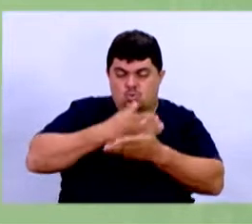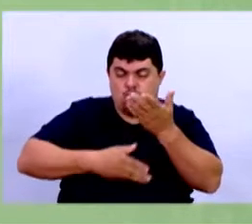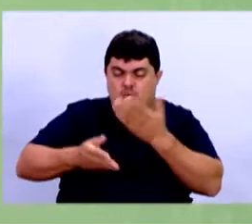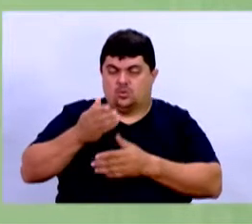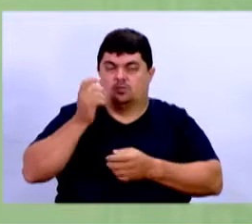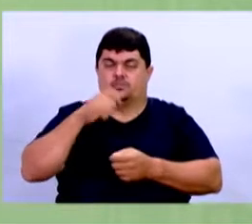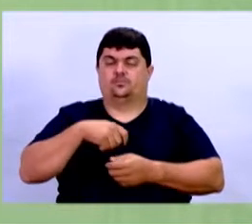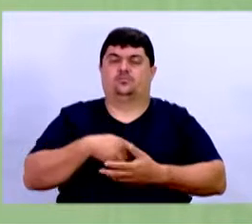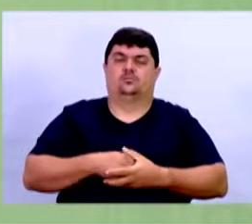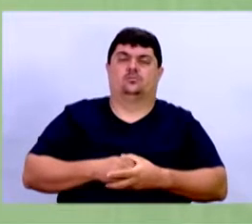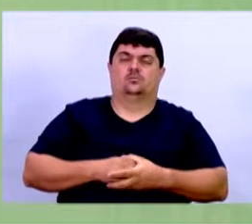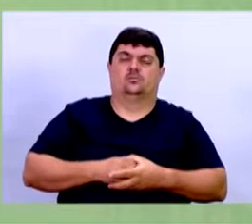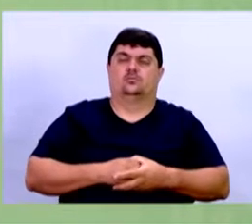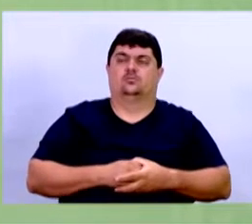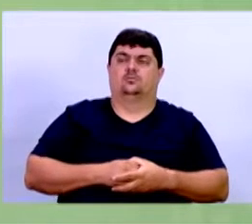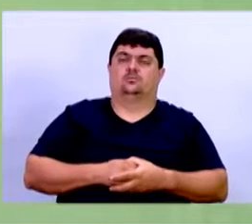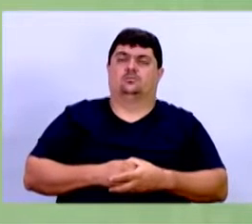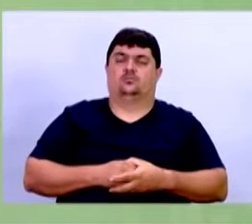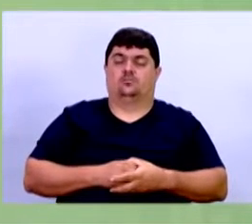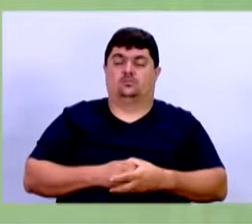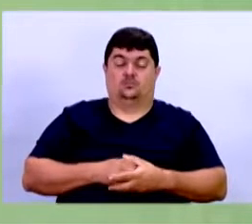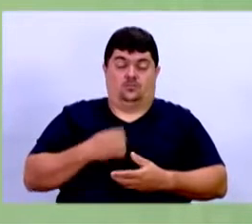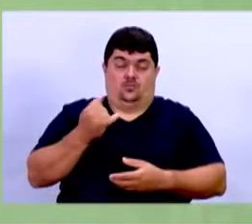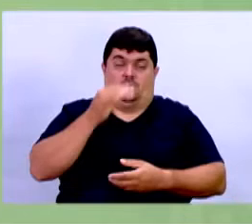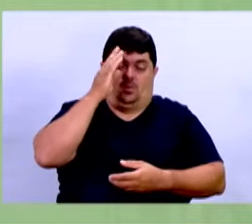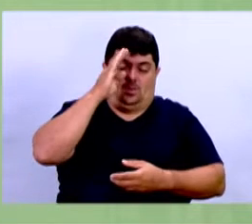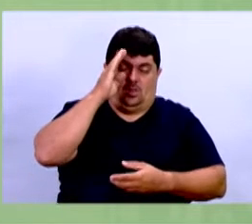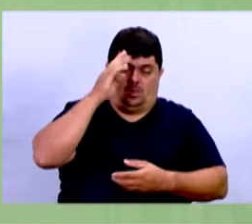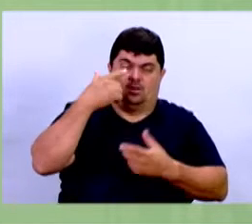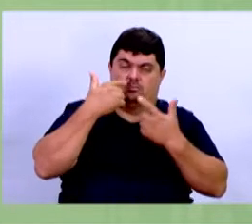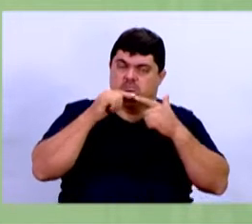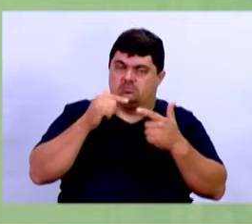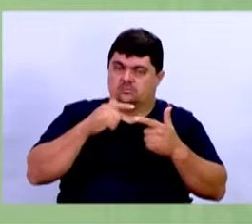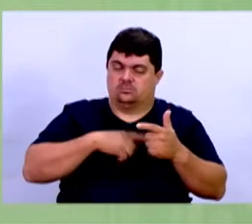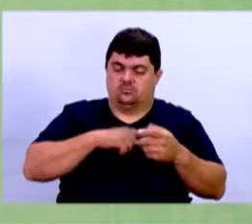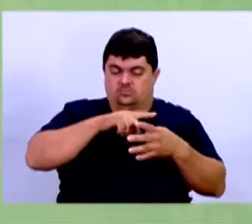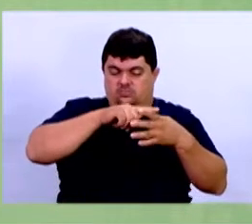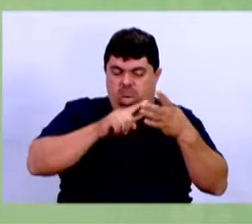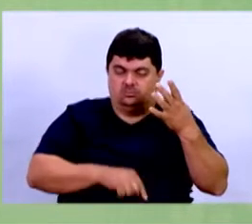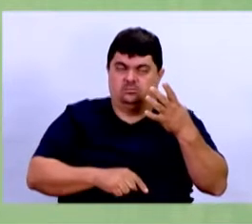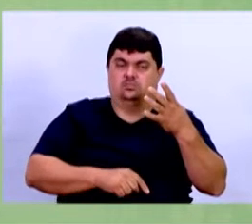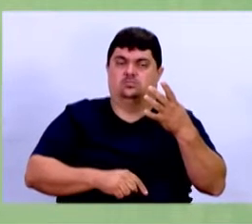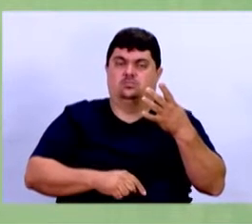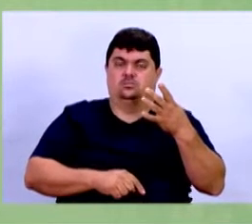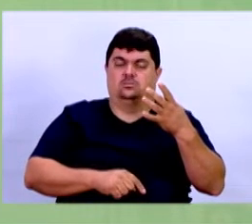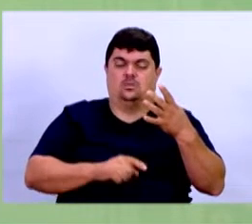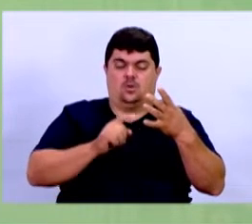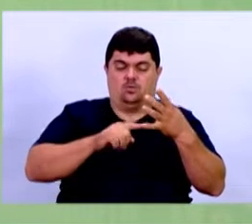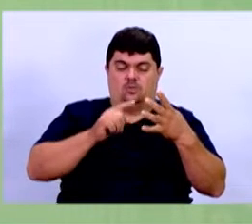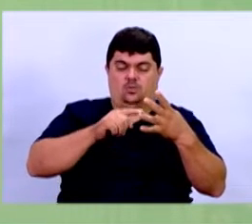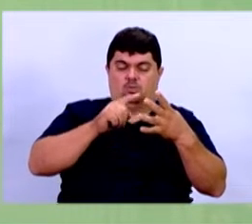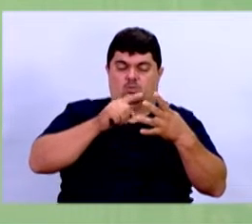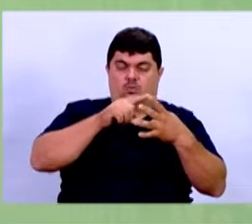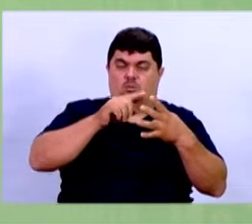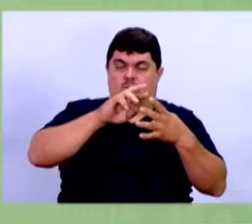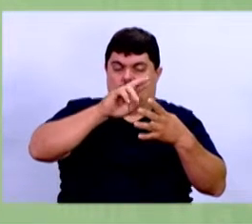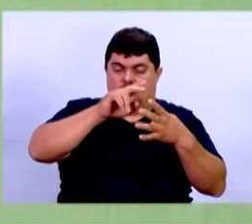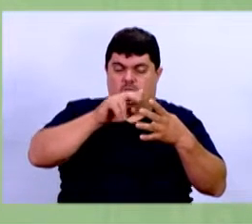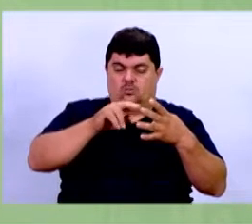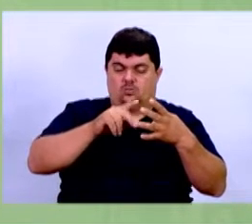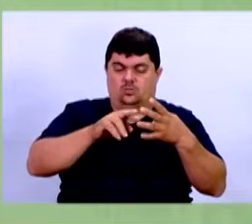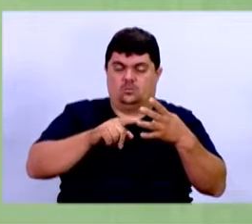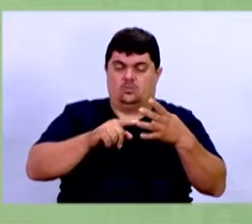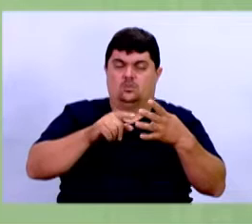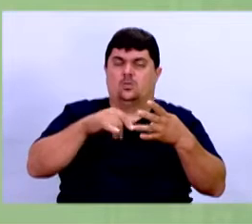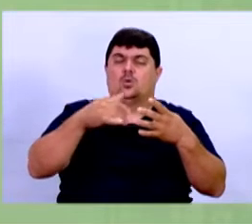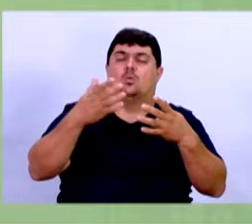comandos. Lembrando que essa linguagem ela é dividida em 4 agrupamentos. Quais são, professor,